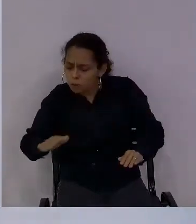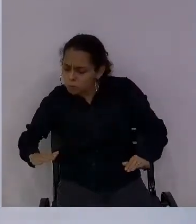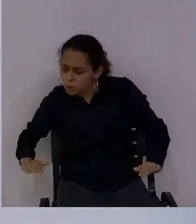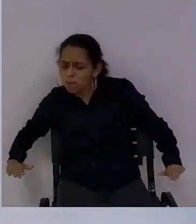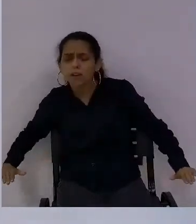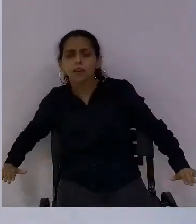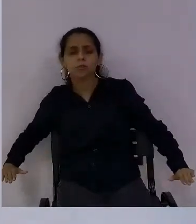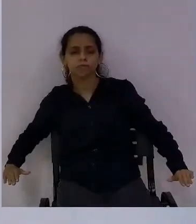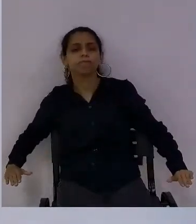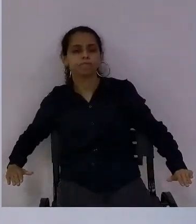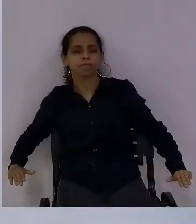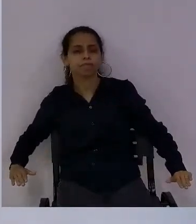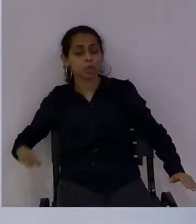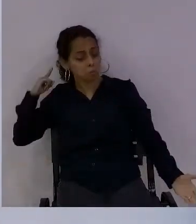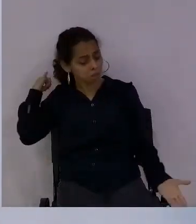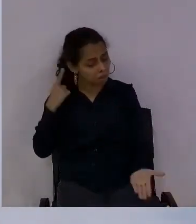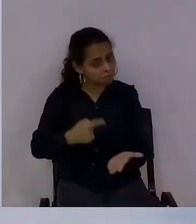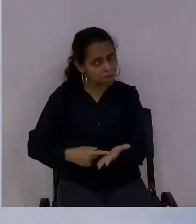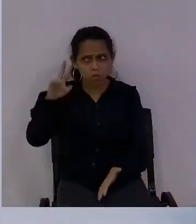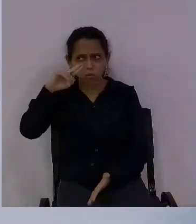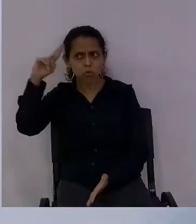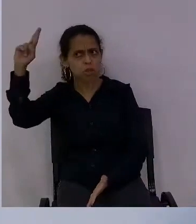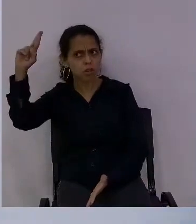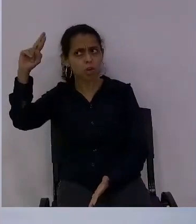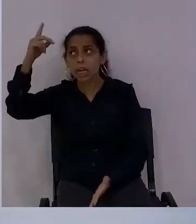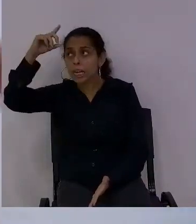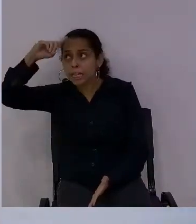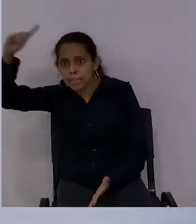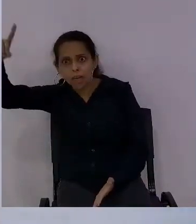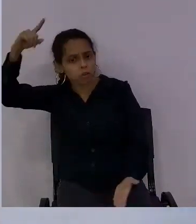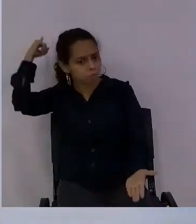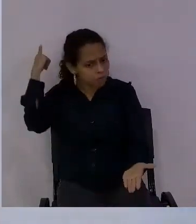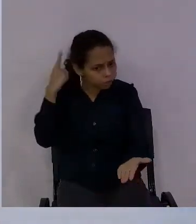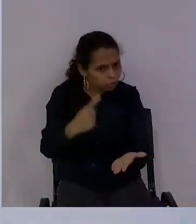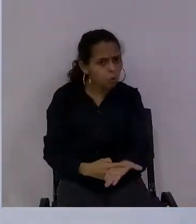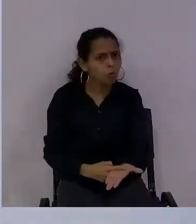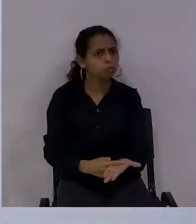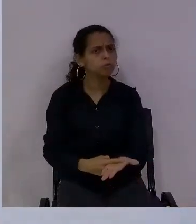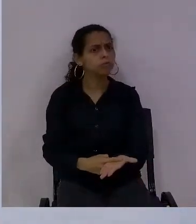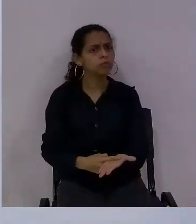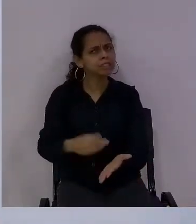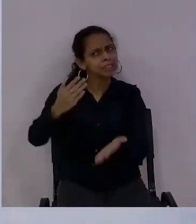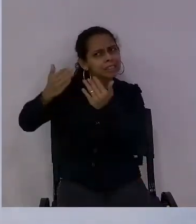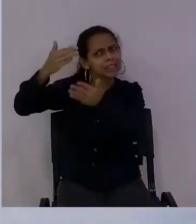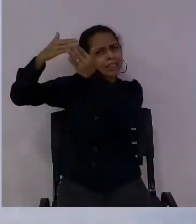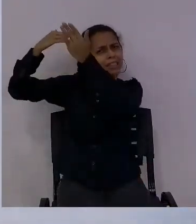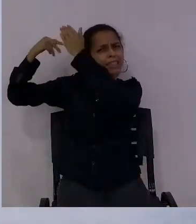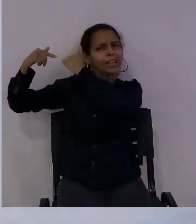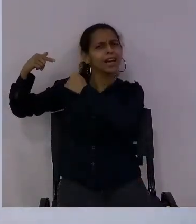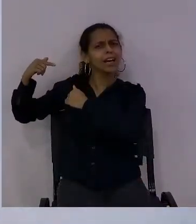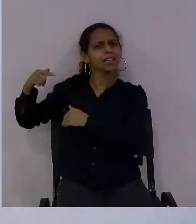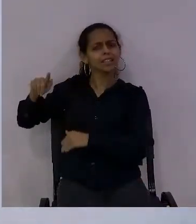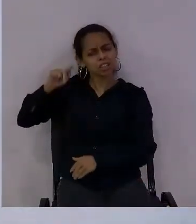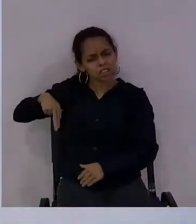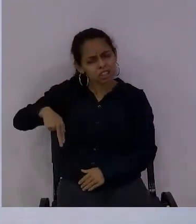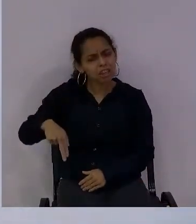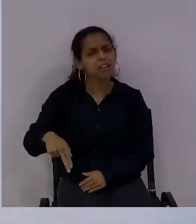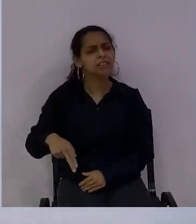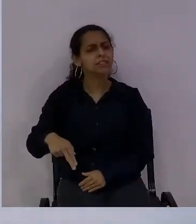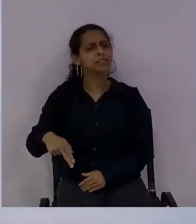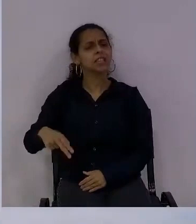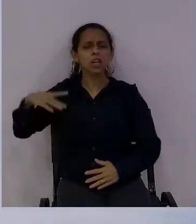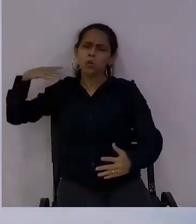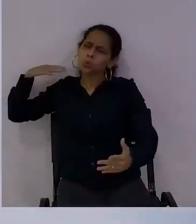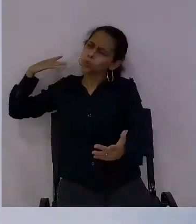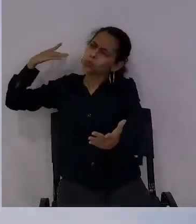este mandamento do Senhor. Aquilo que havia sido ordenado lá para Abraão em Gênesis 17 continua sendo cumprido